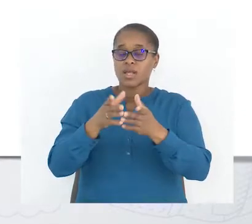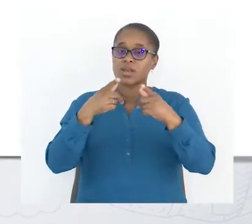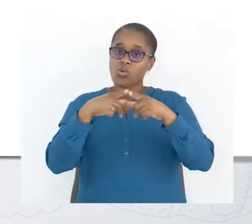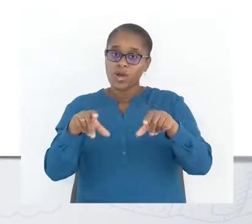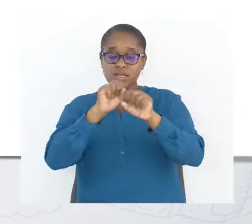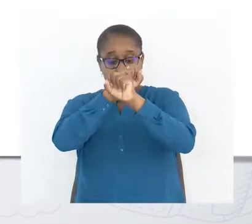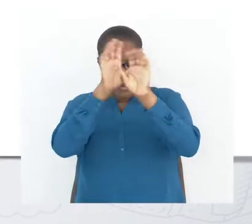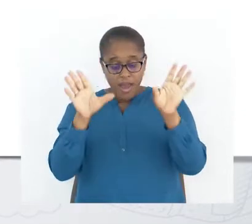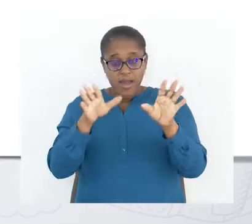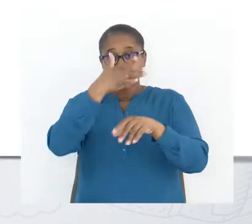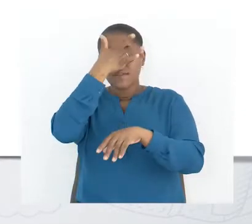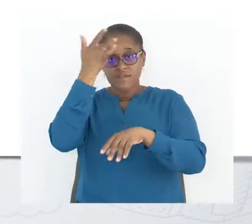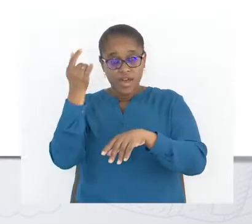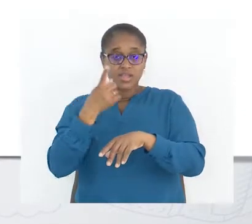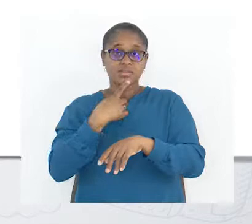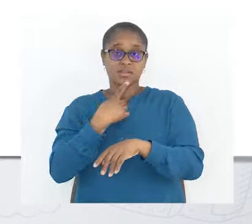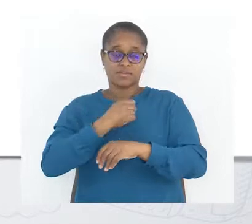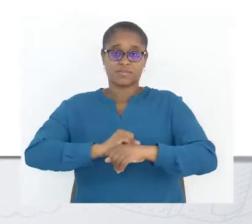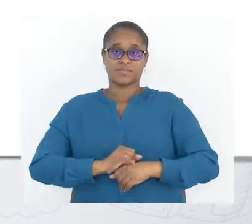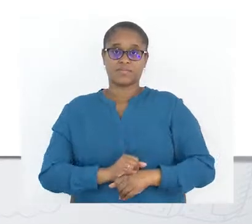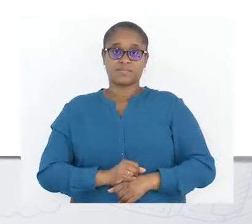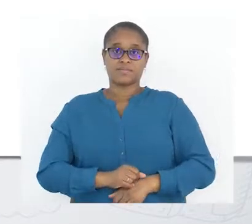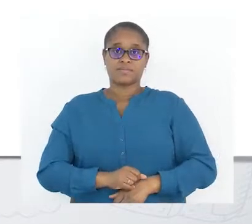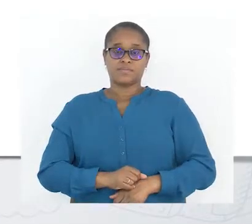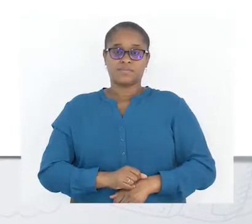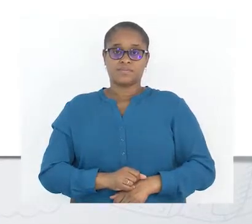utilizar uma linguagem clara e de fácil compreensão.